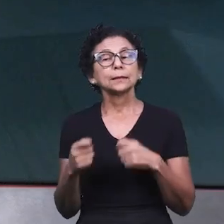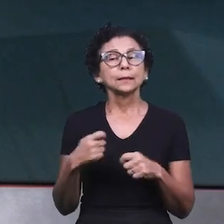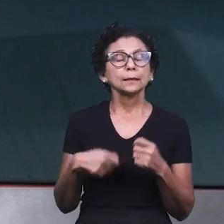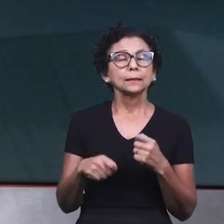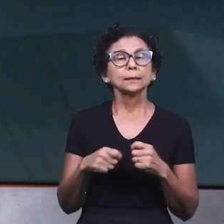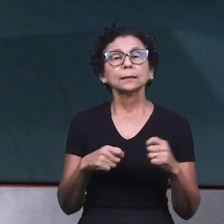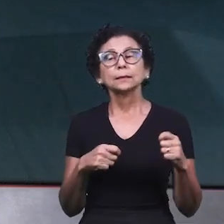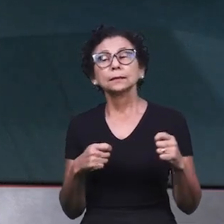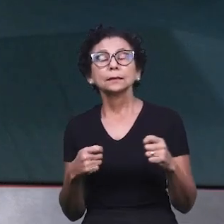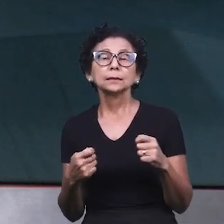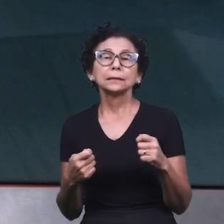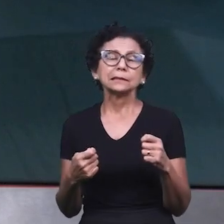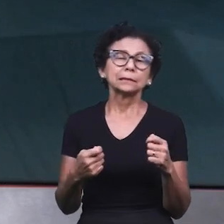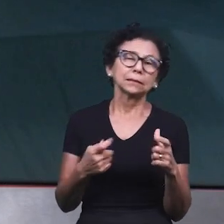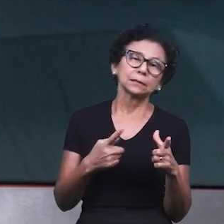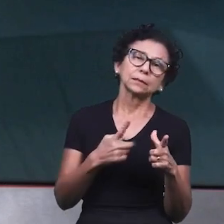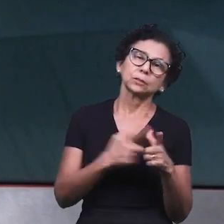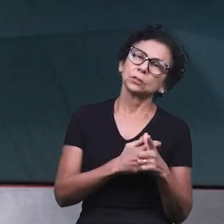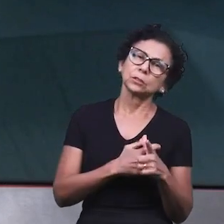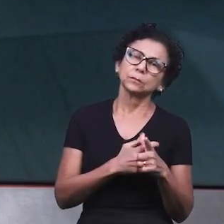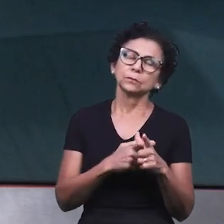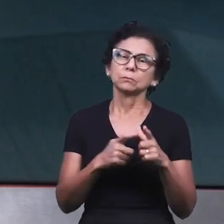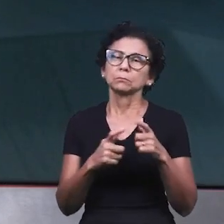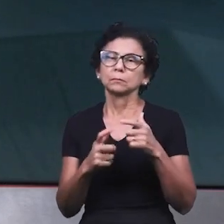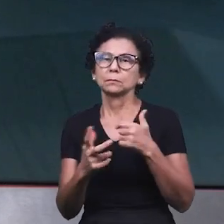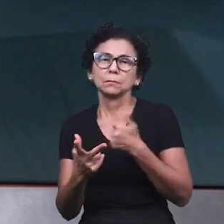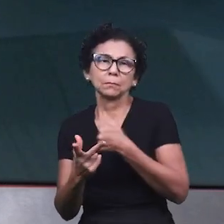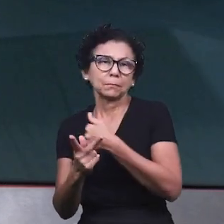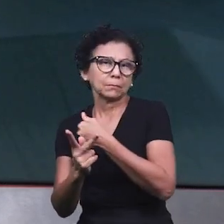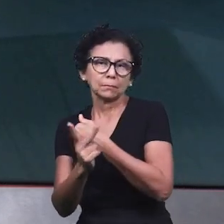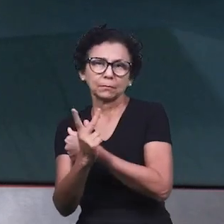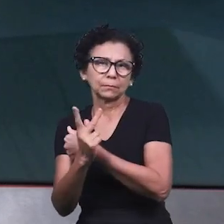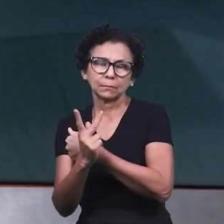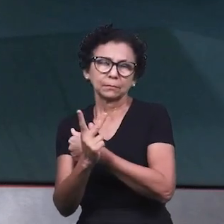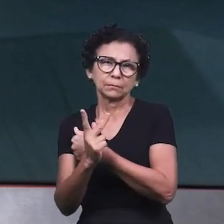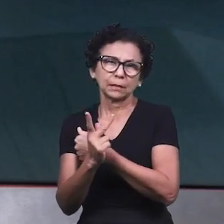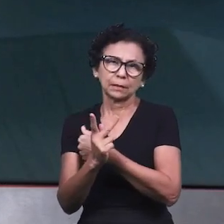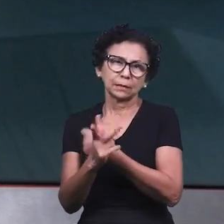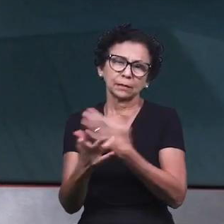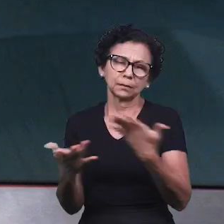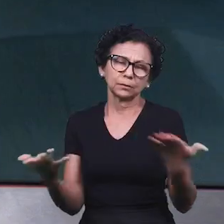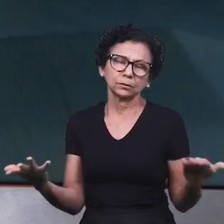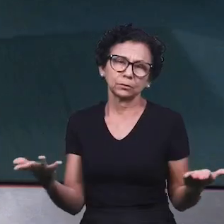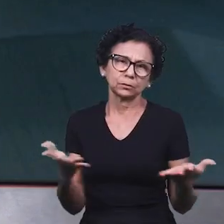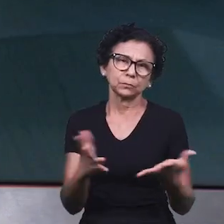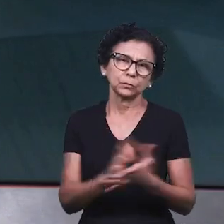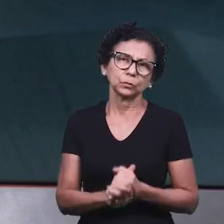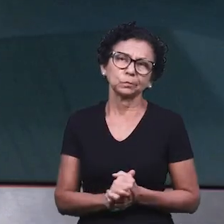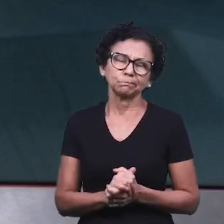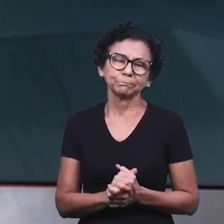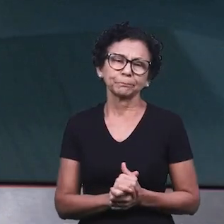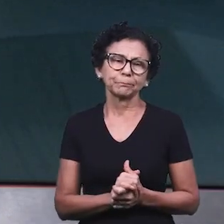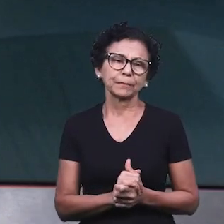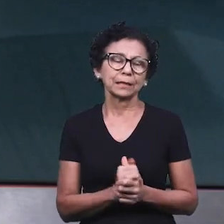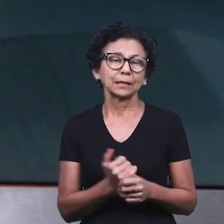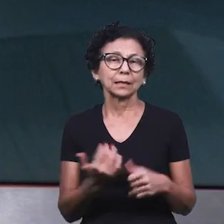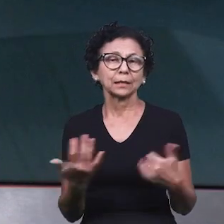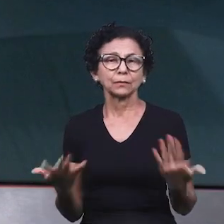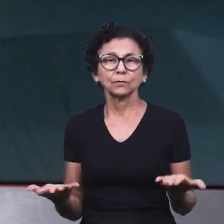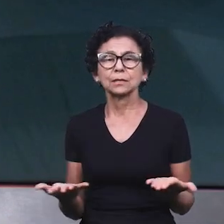Negocia essa dívida ou esse empréstimo, de alguma